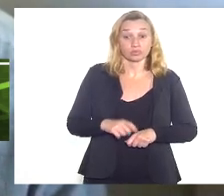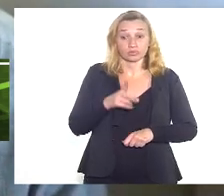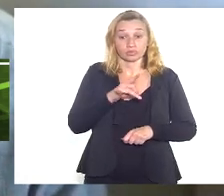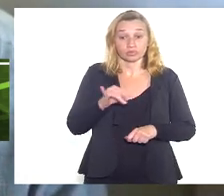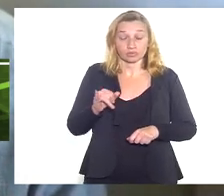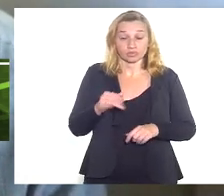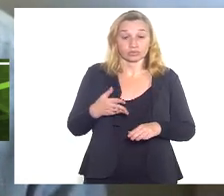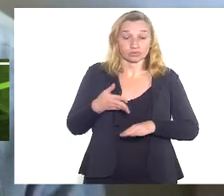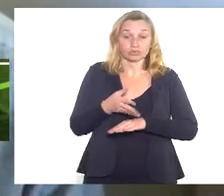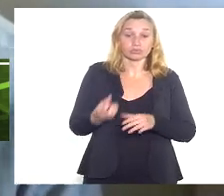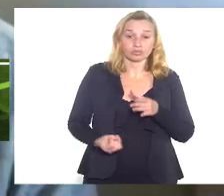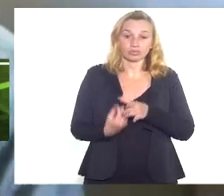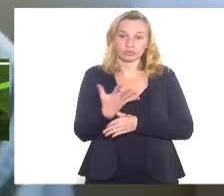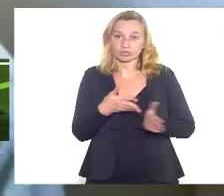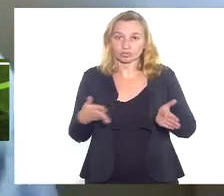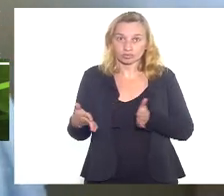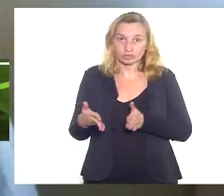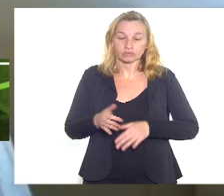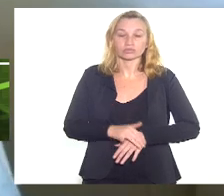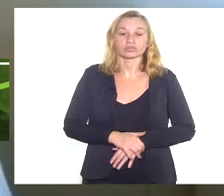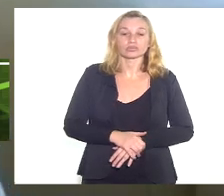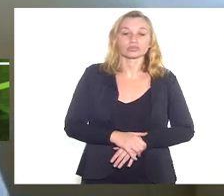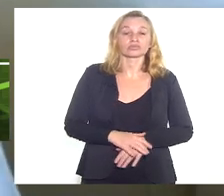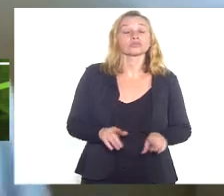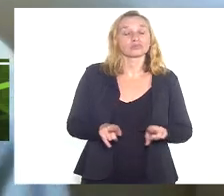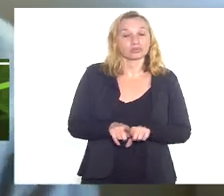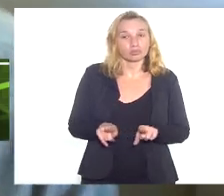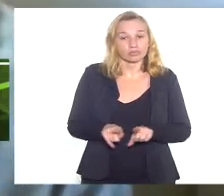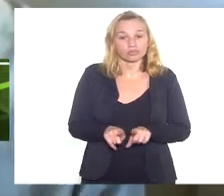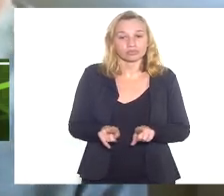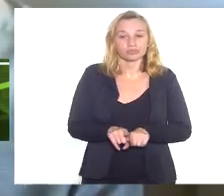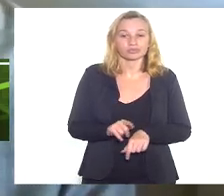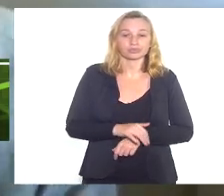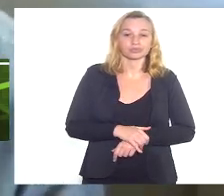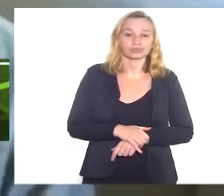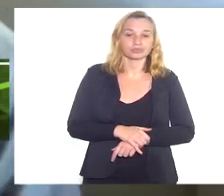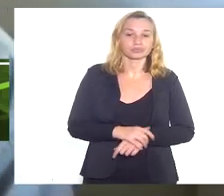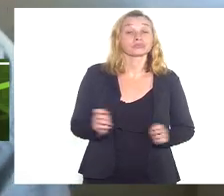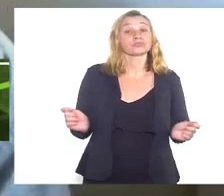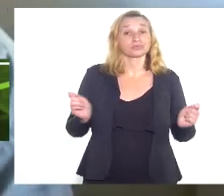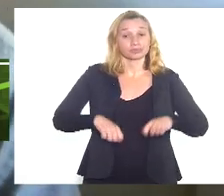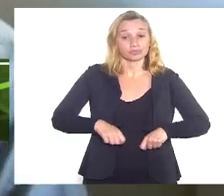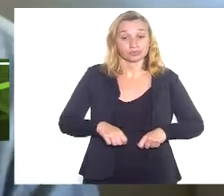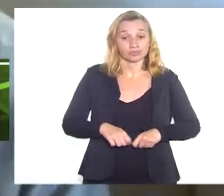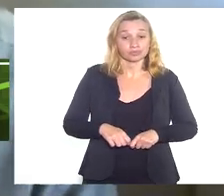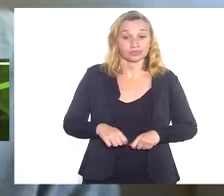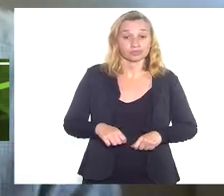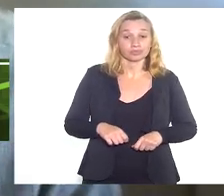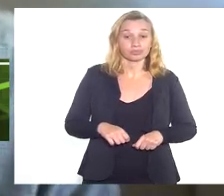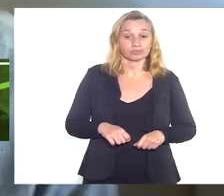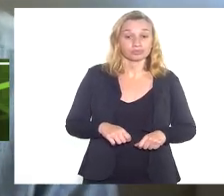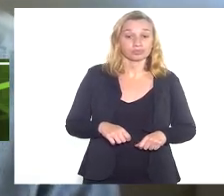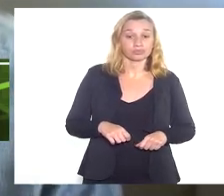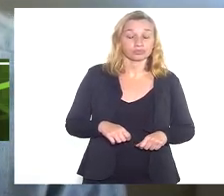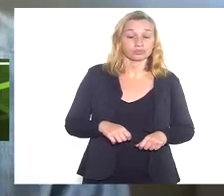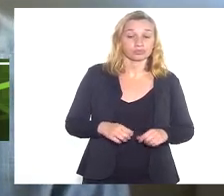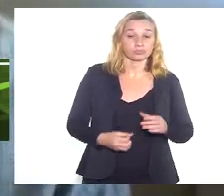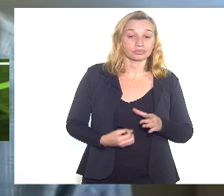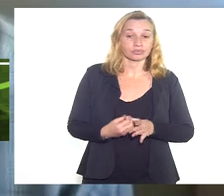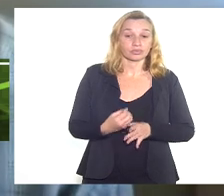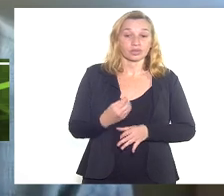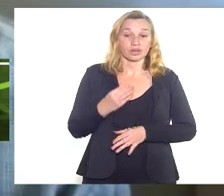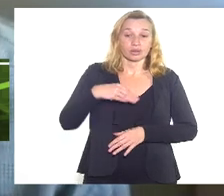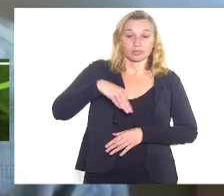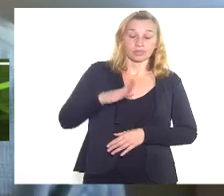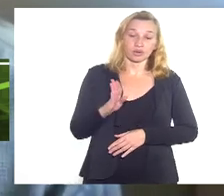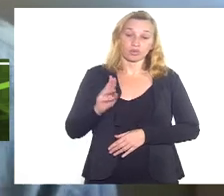em produção, como também a capacidade de geração em megawatts